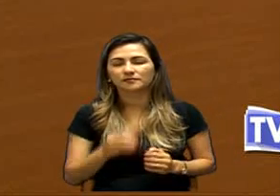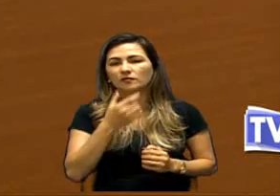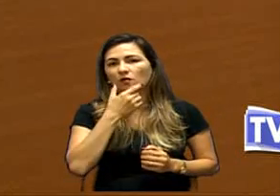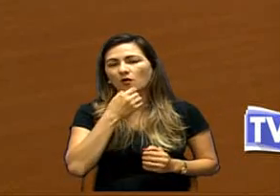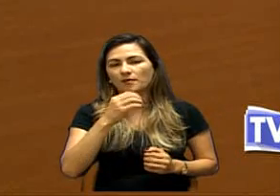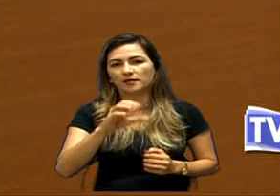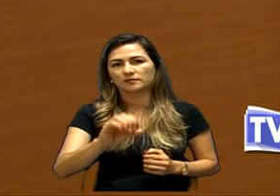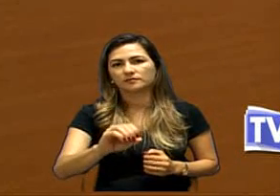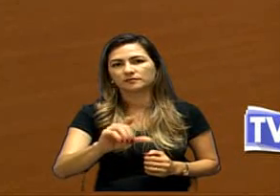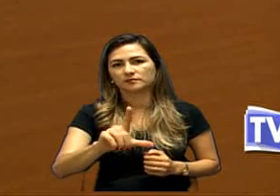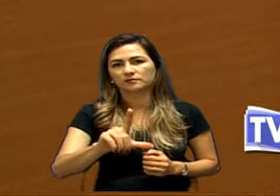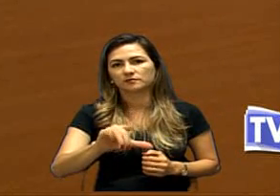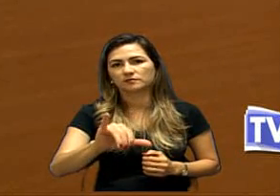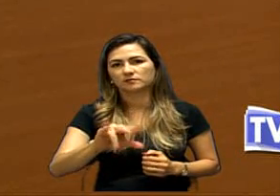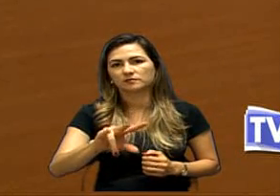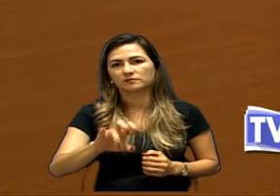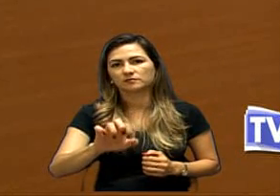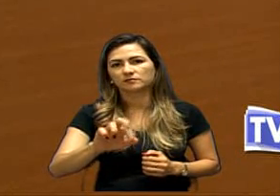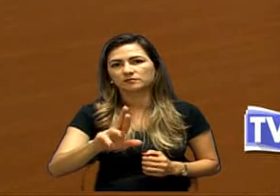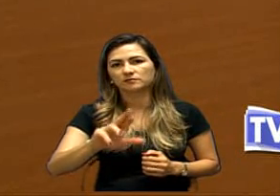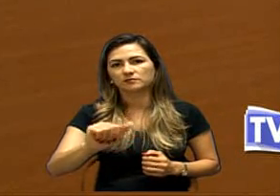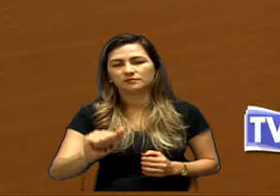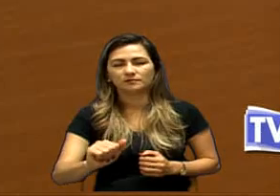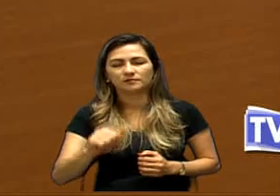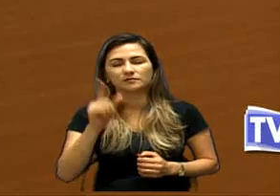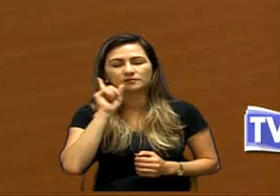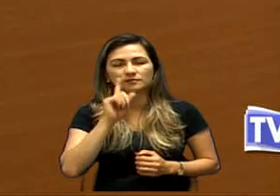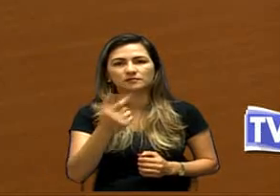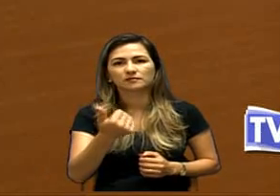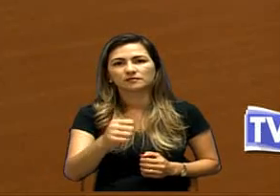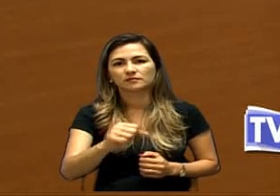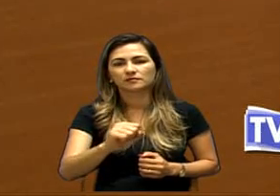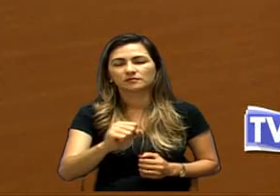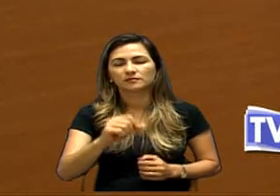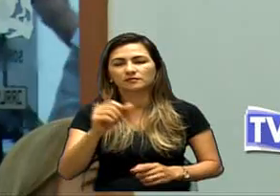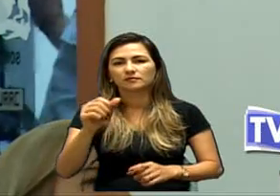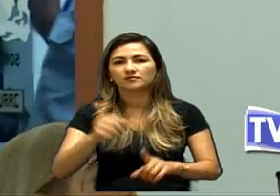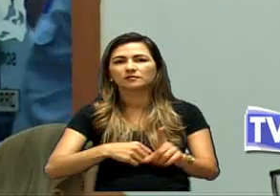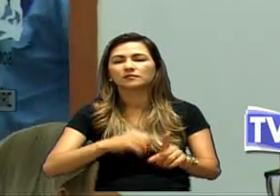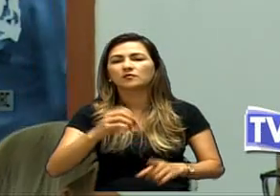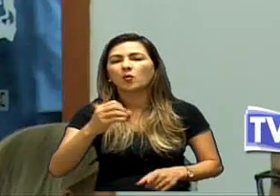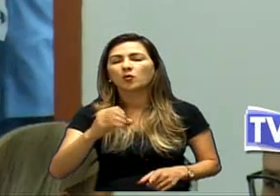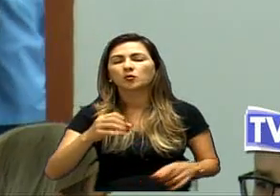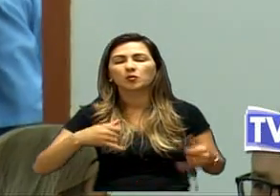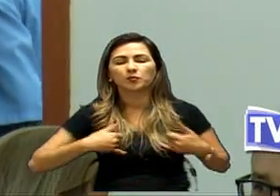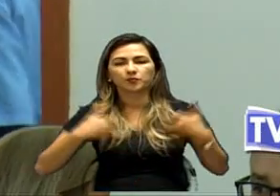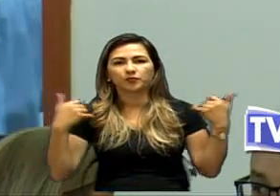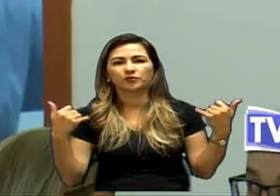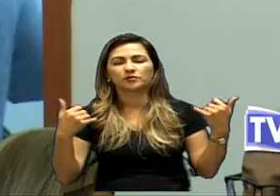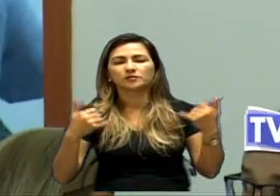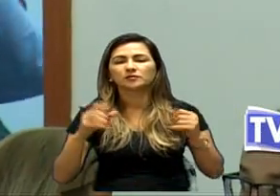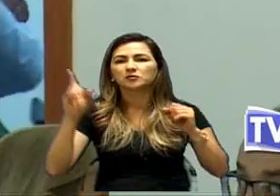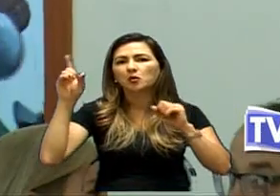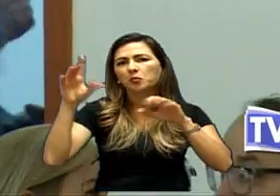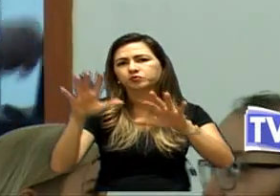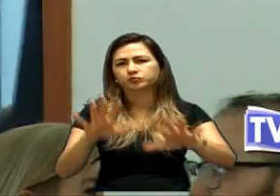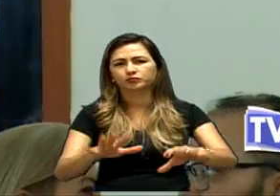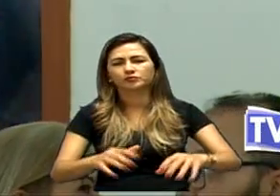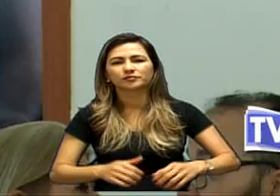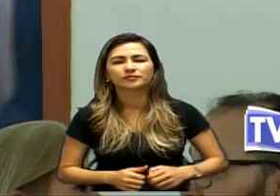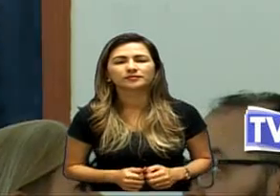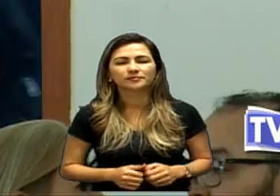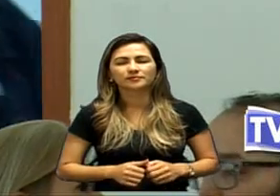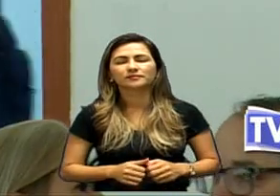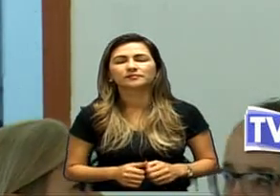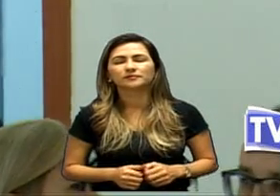natalícia comemorada no dia 18 de outubro. Parabéns aí, Oliveira Júnior. Deus abençoe, muita saúde para você. E aproveitar e falar também